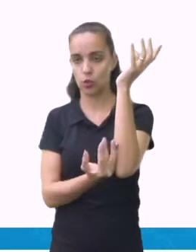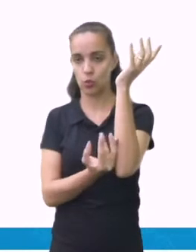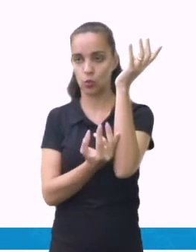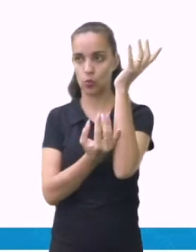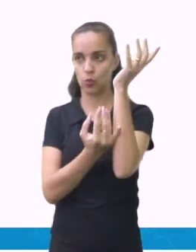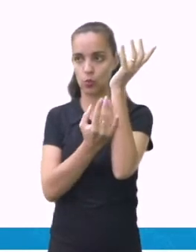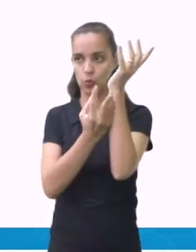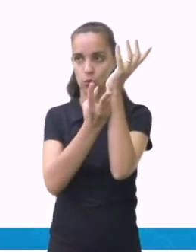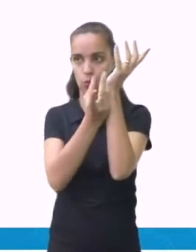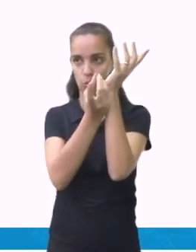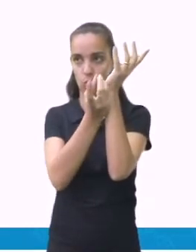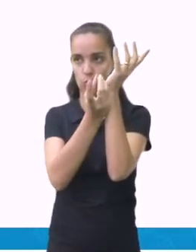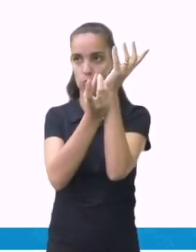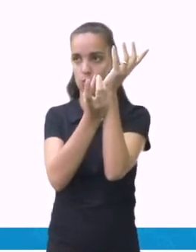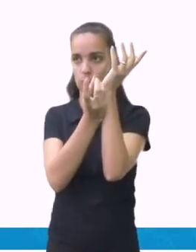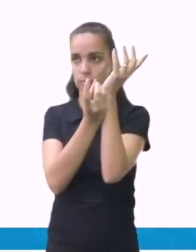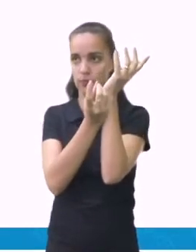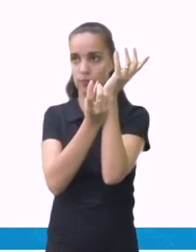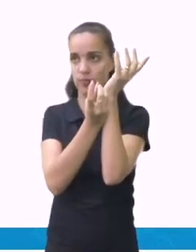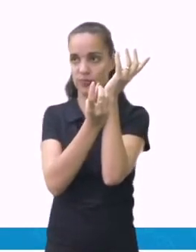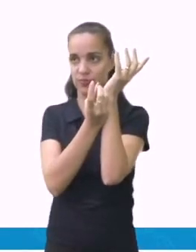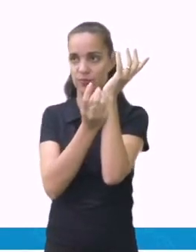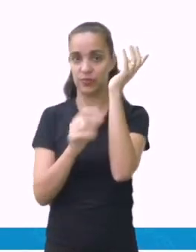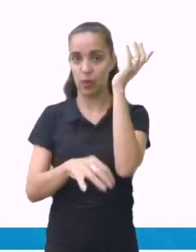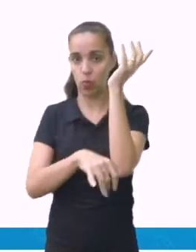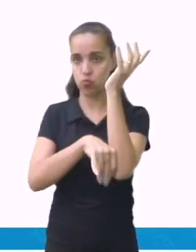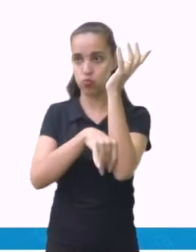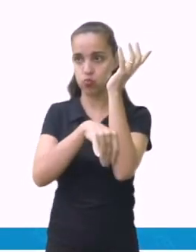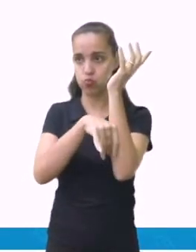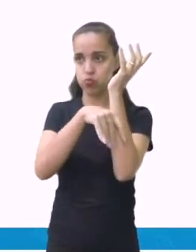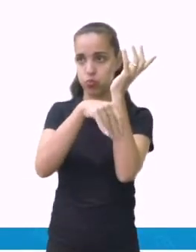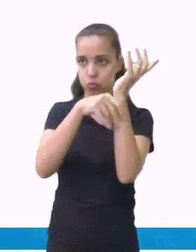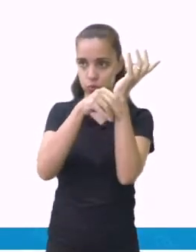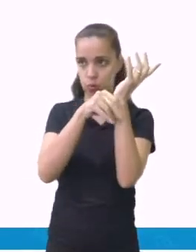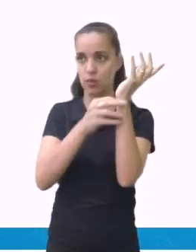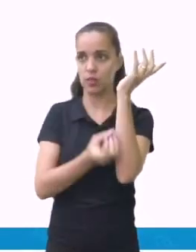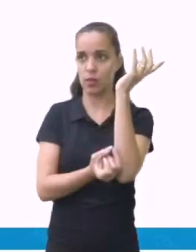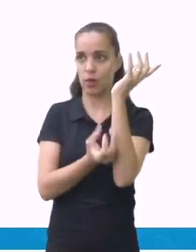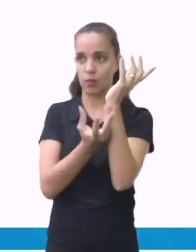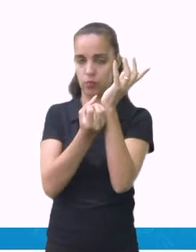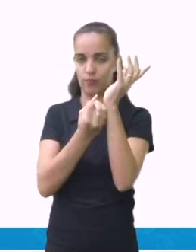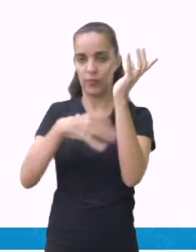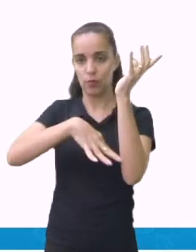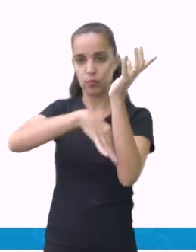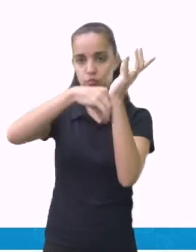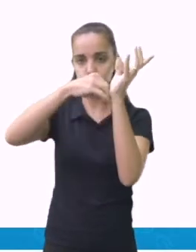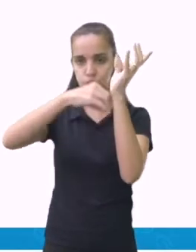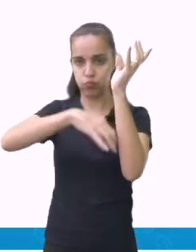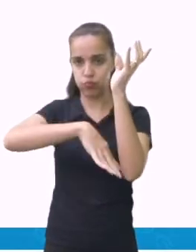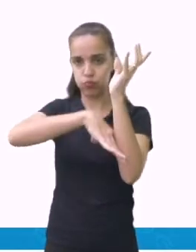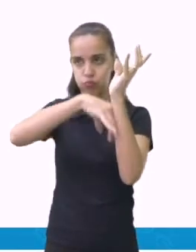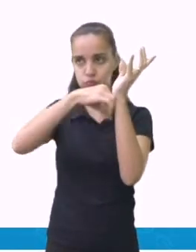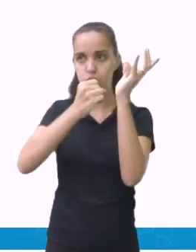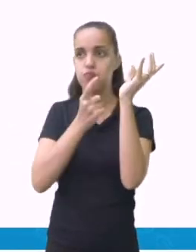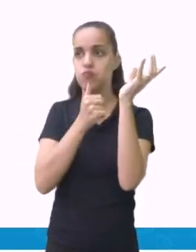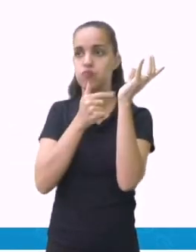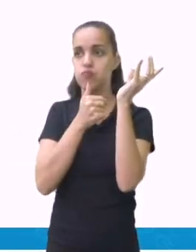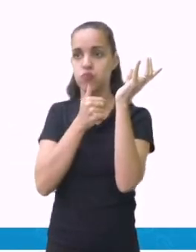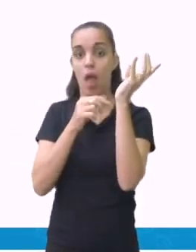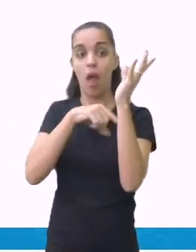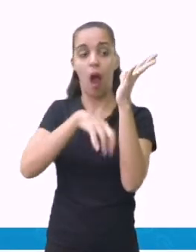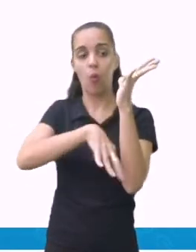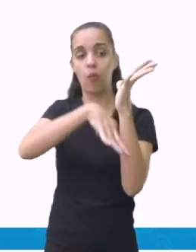caule também está fazendo a função, ou o tronco, ele está transportando essa água lá para